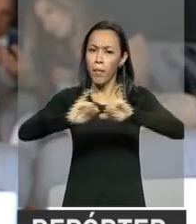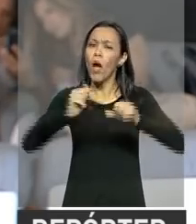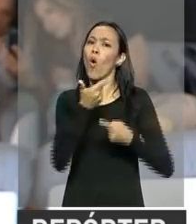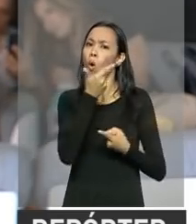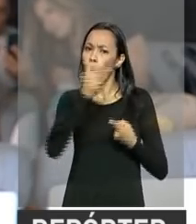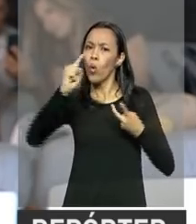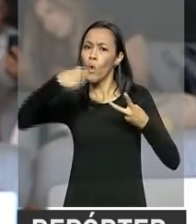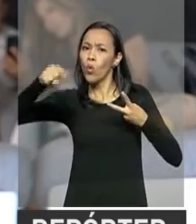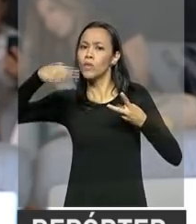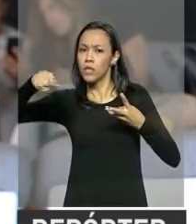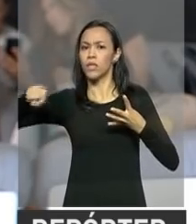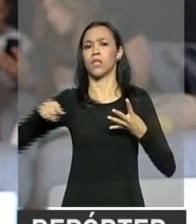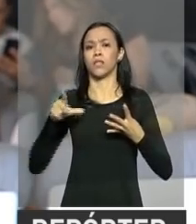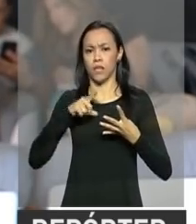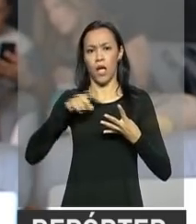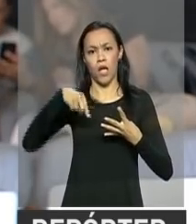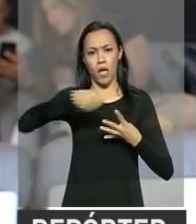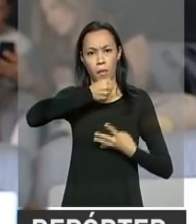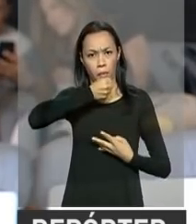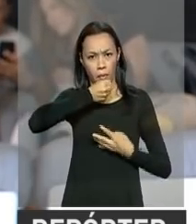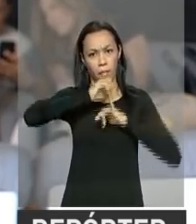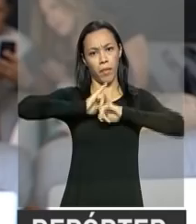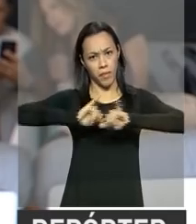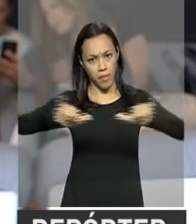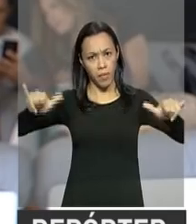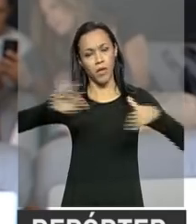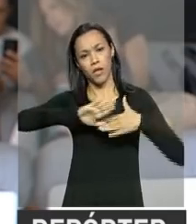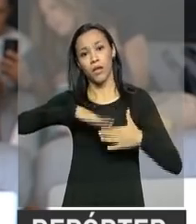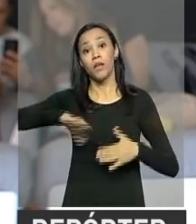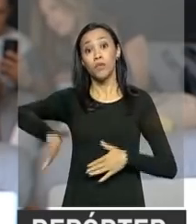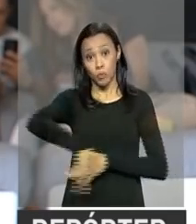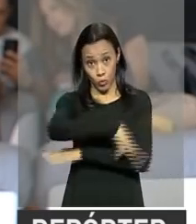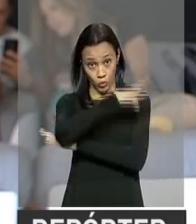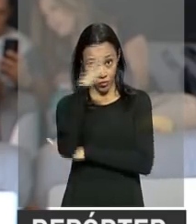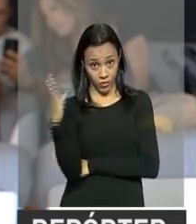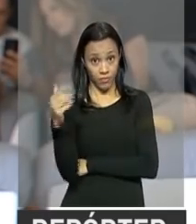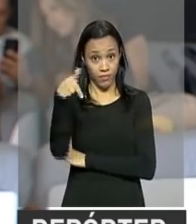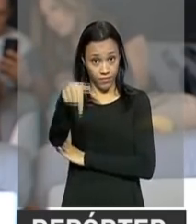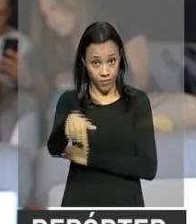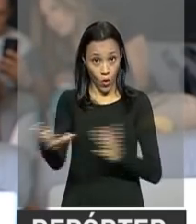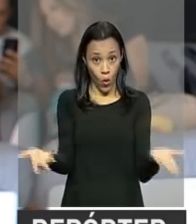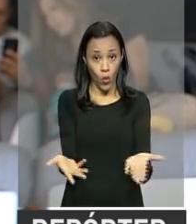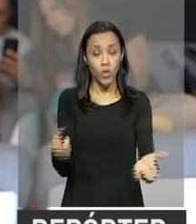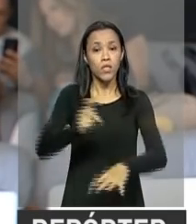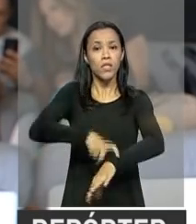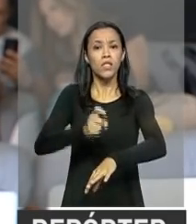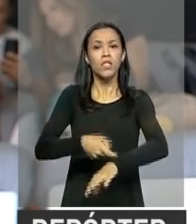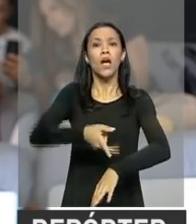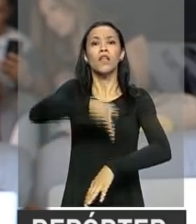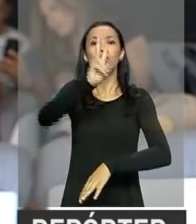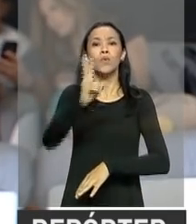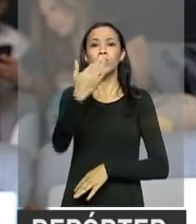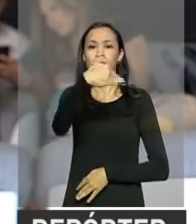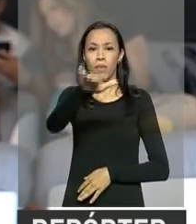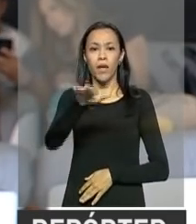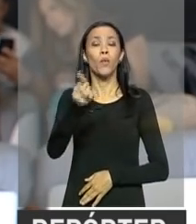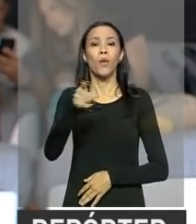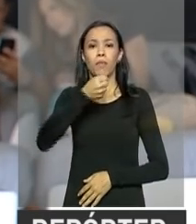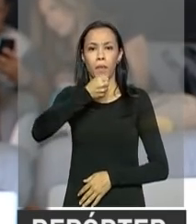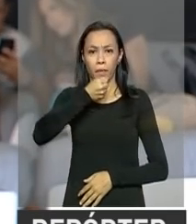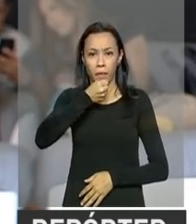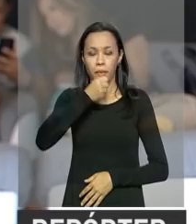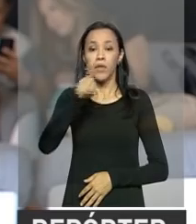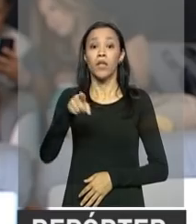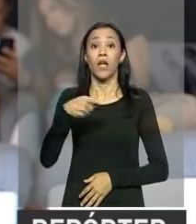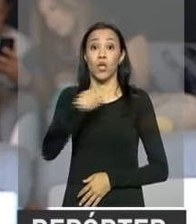outras para ocorrerem aqui em Brasília durante o dia de hoje. Uma delas será às 14h30, será a entrevista